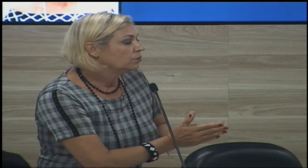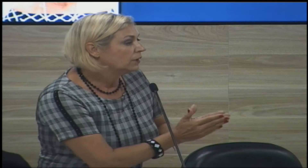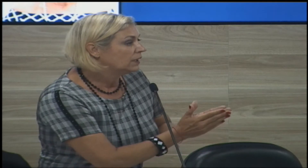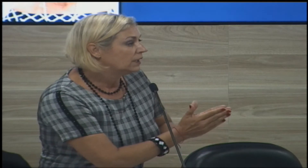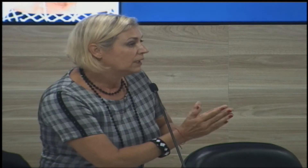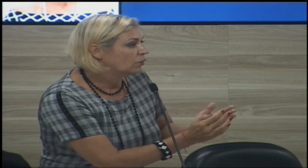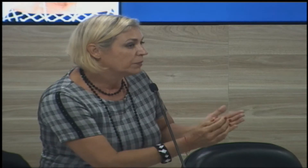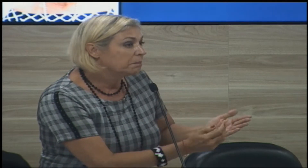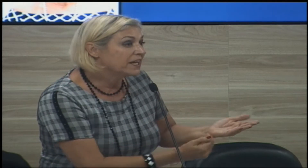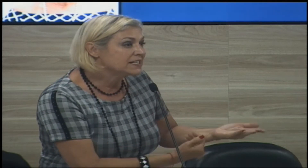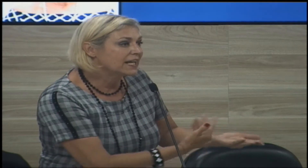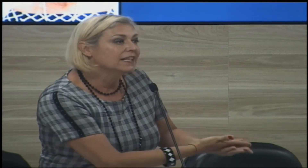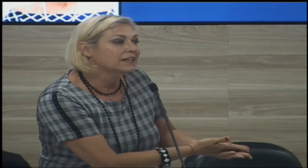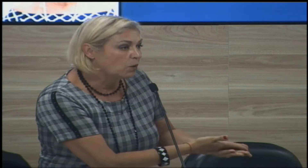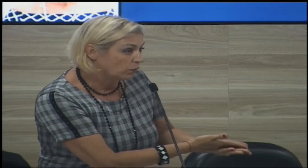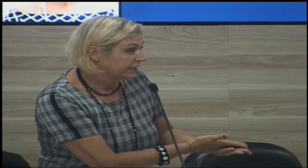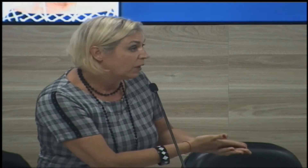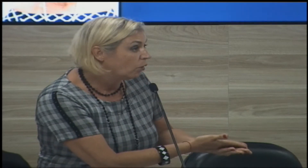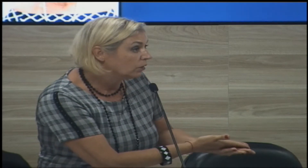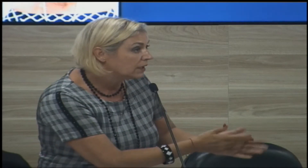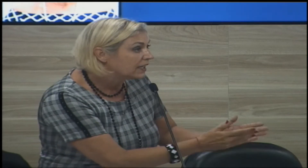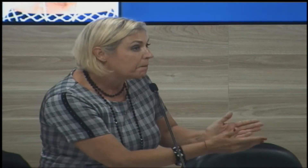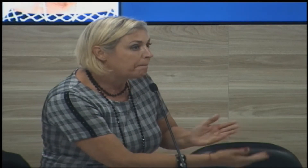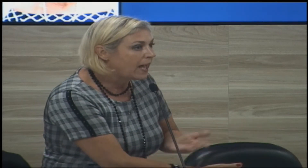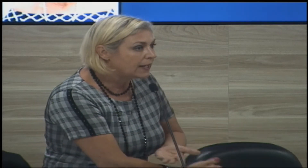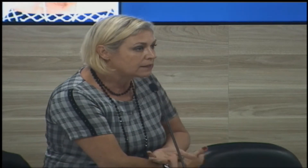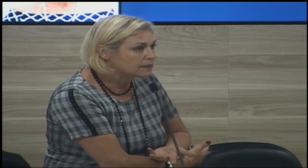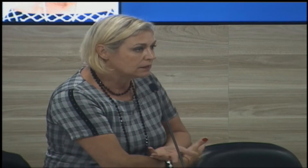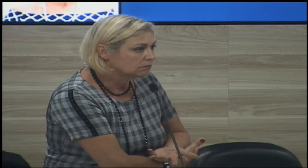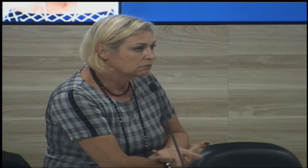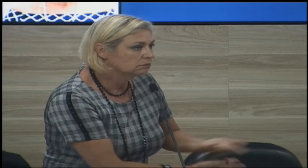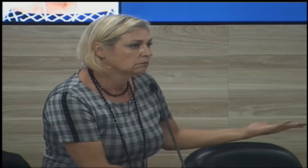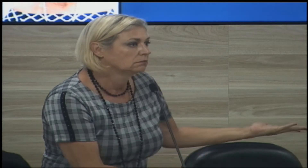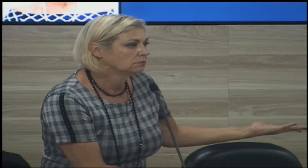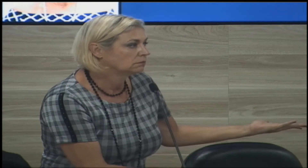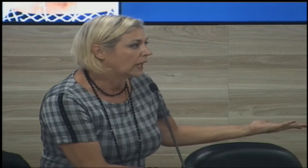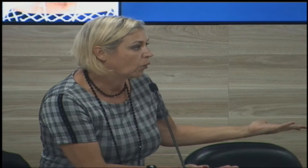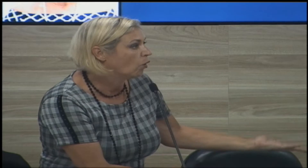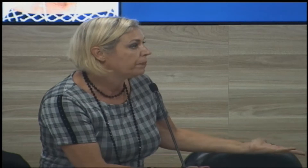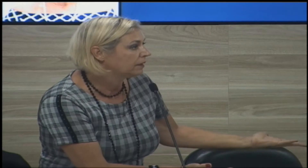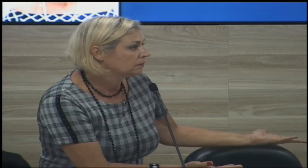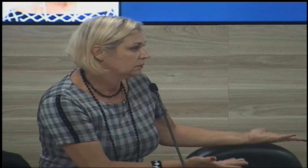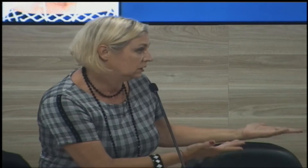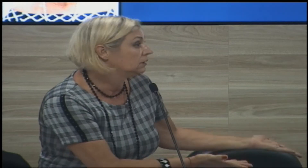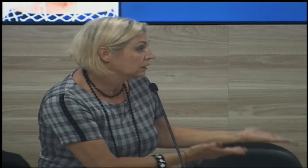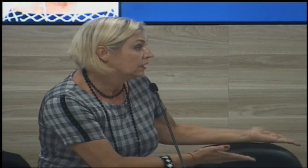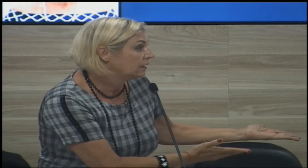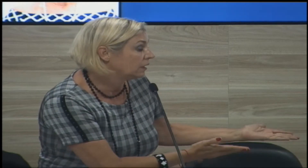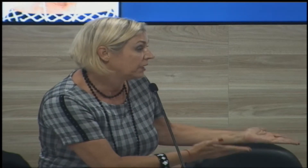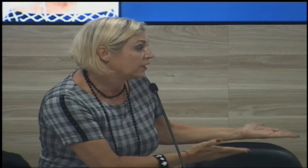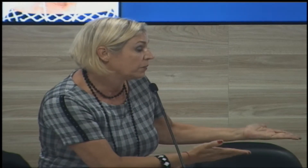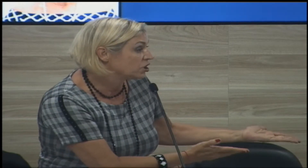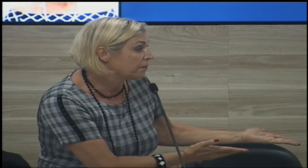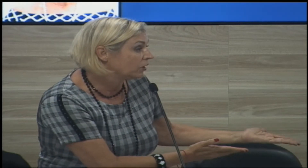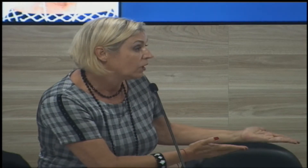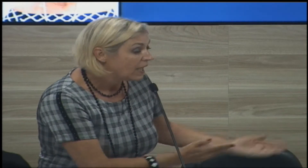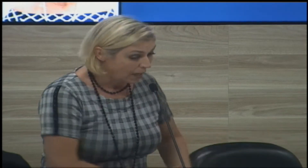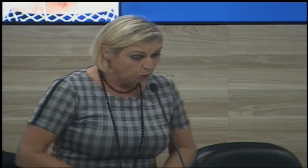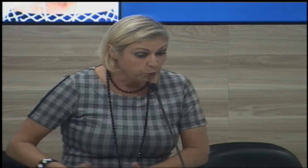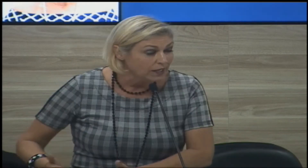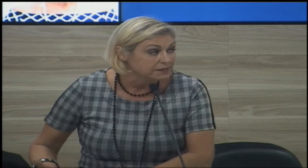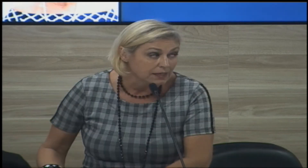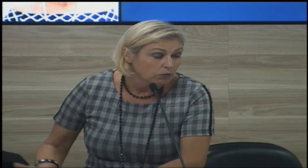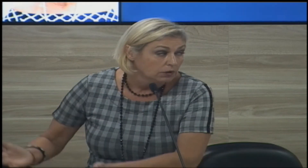quando uma empresa entra contra a outra e para-se a compra de determinado medicamento.